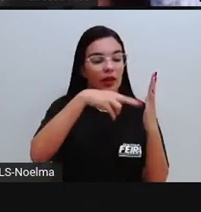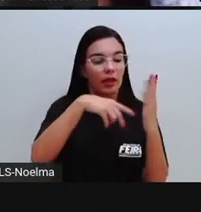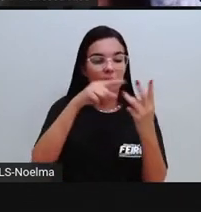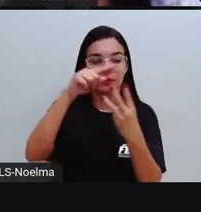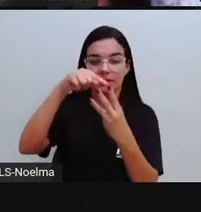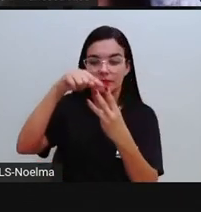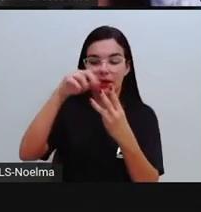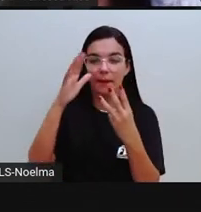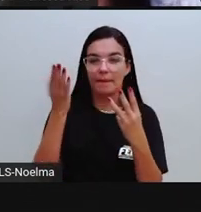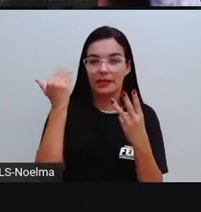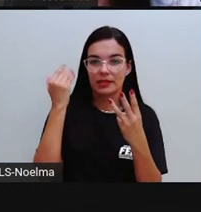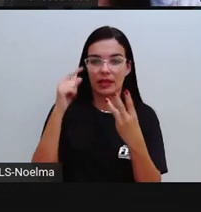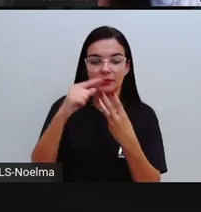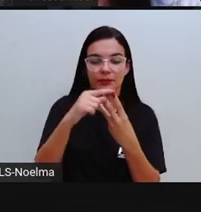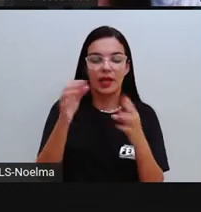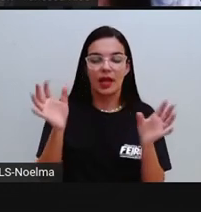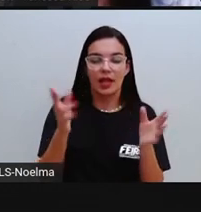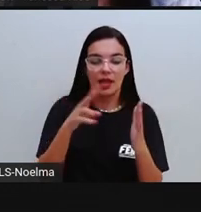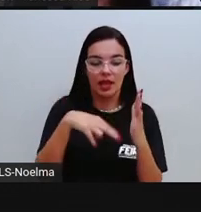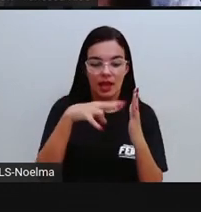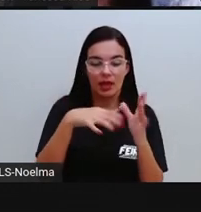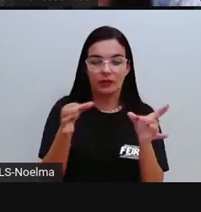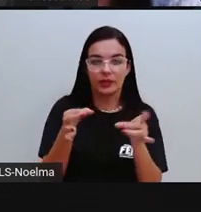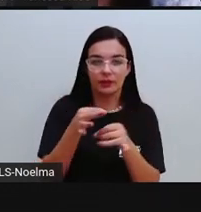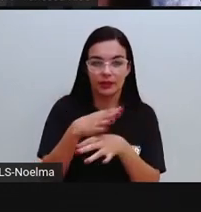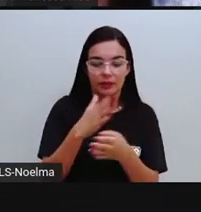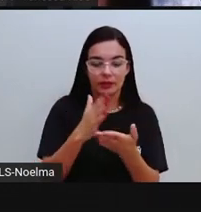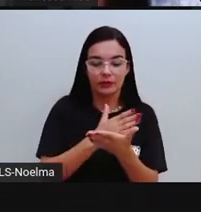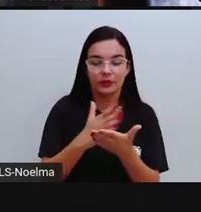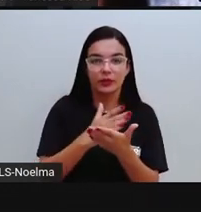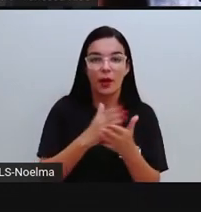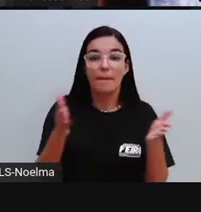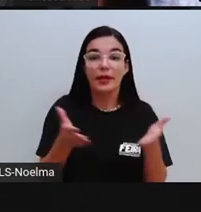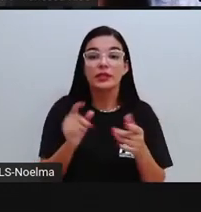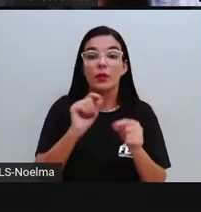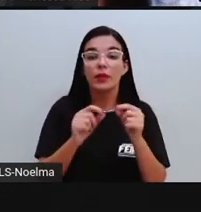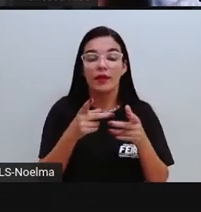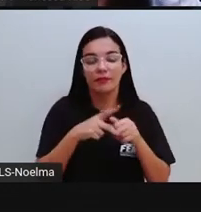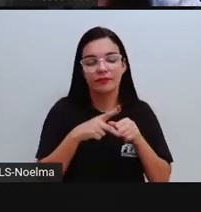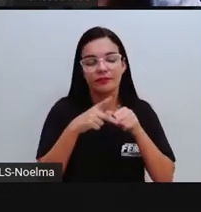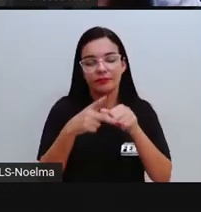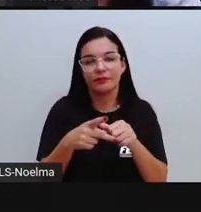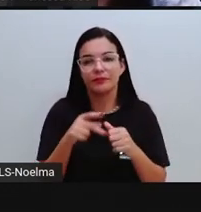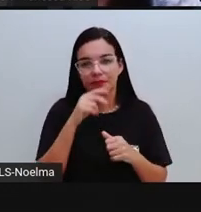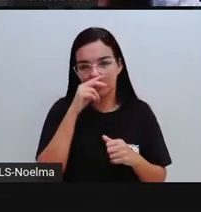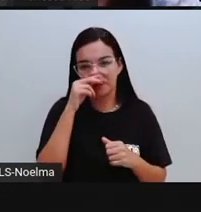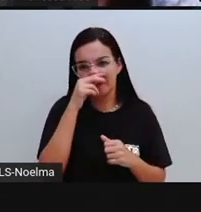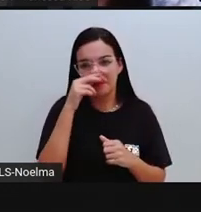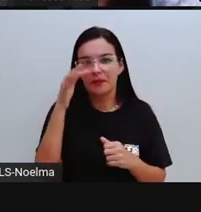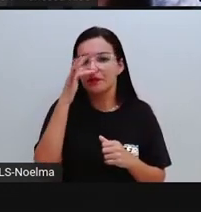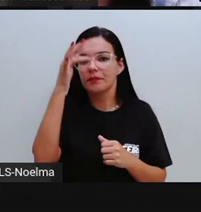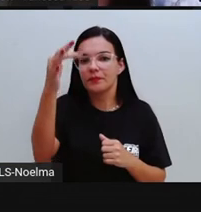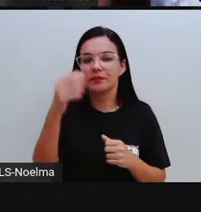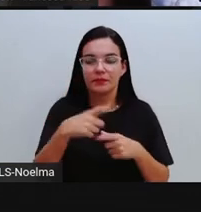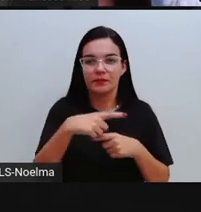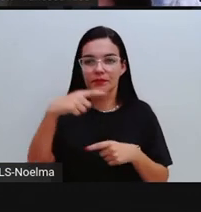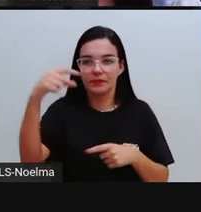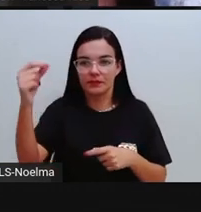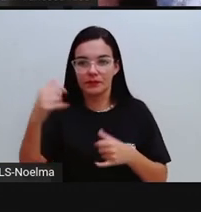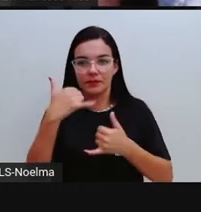terminamos, dividi. E no presente, recita. E no tempo futuro, sairei, brincarão